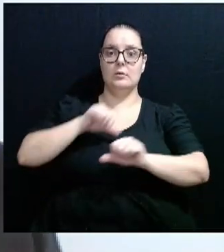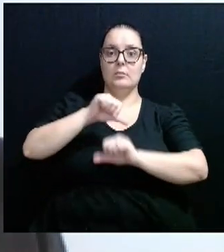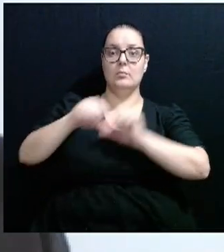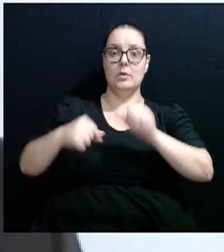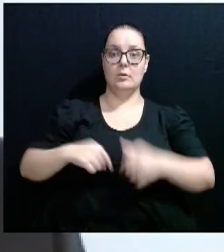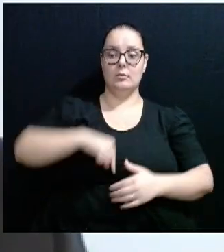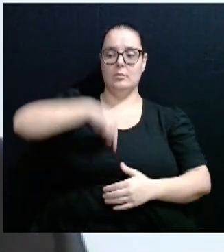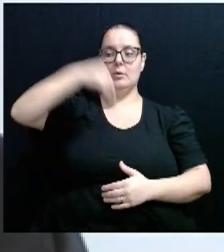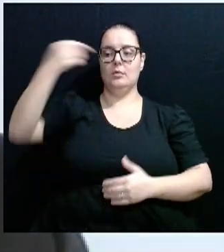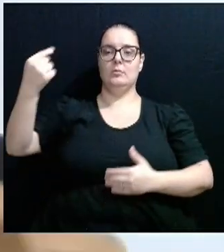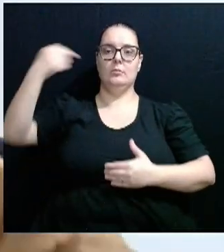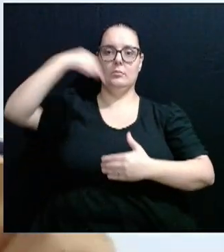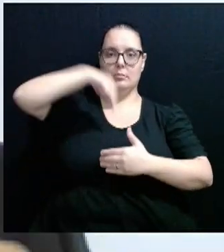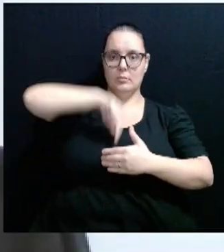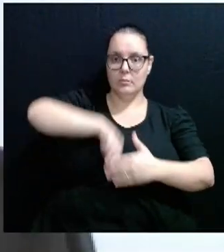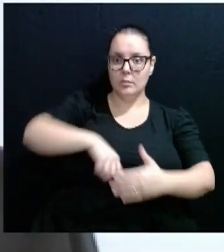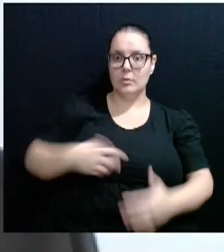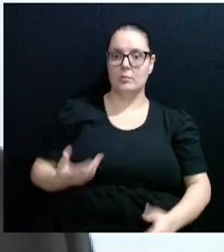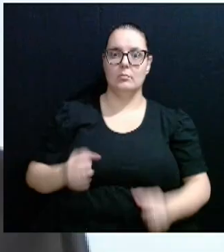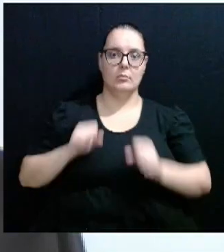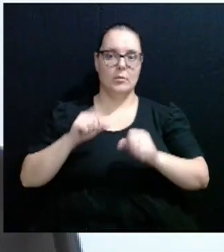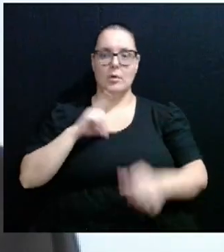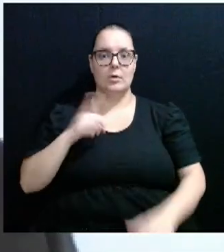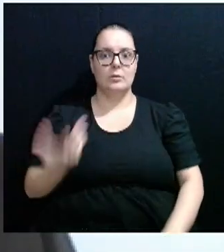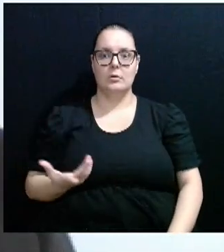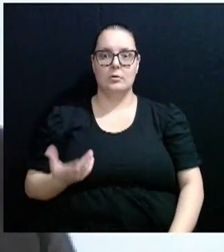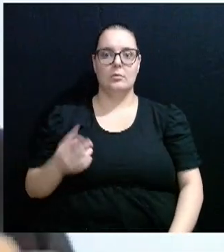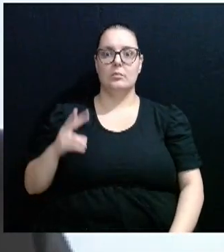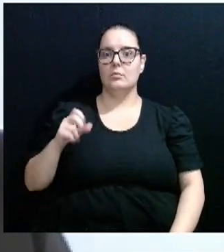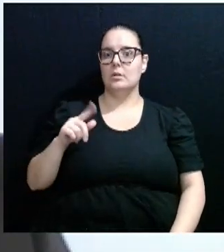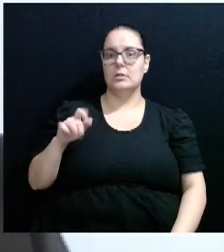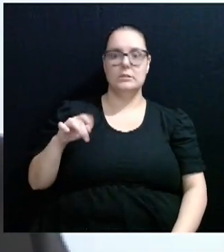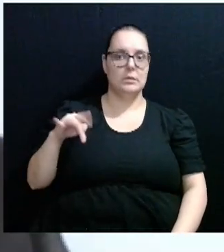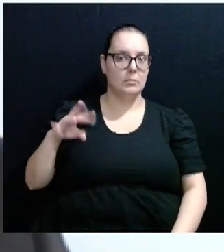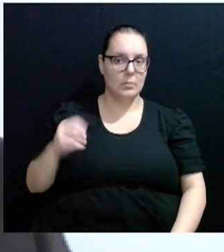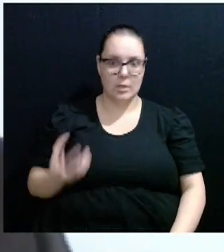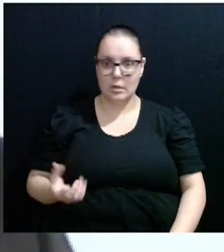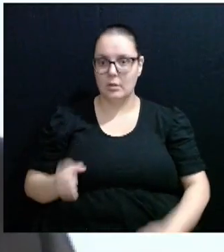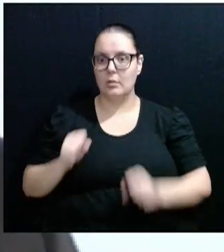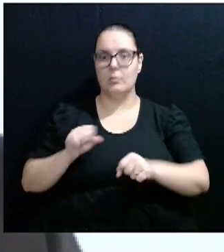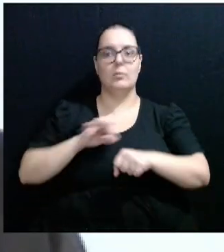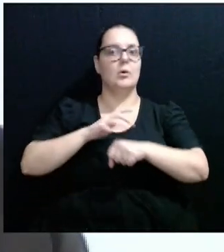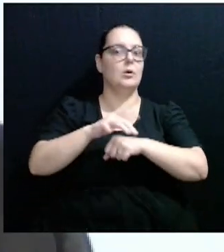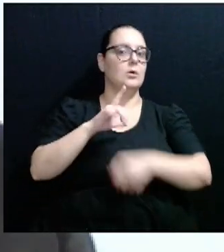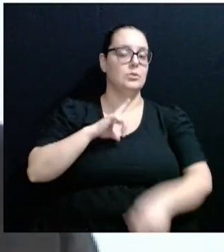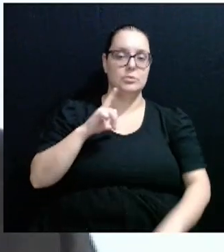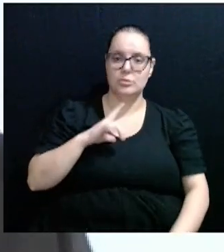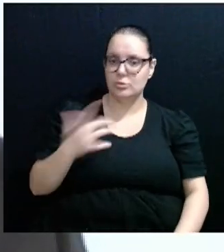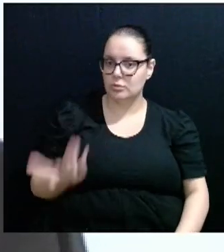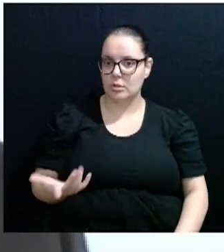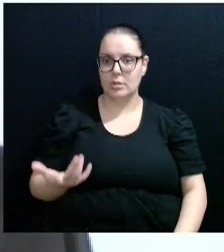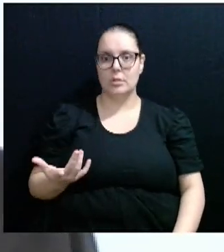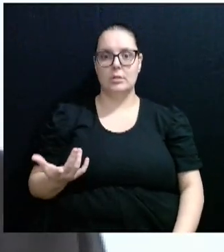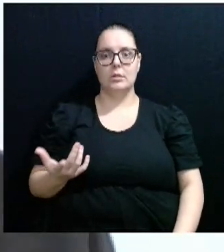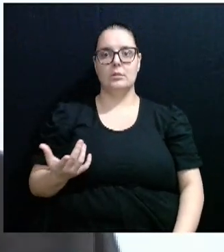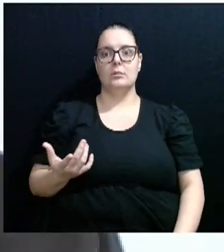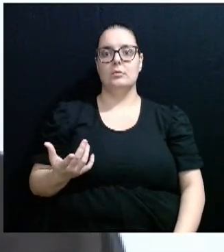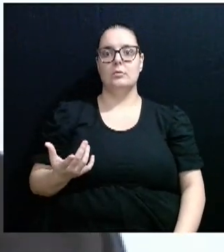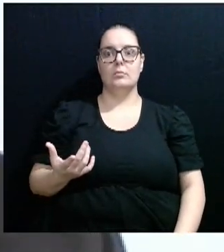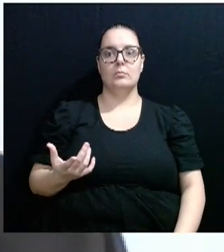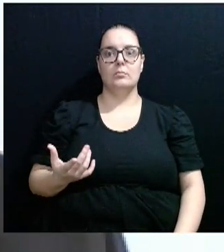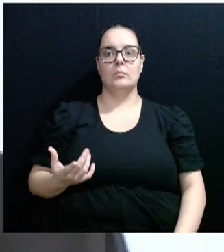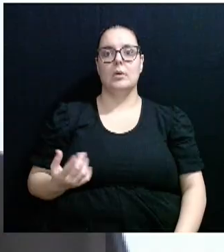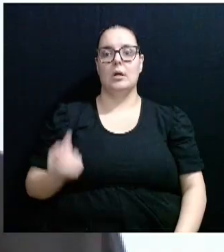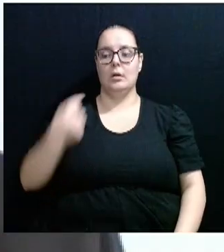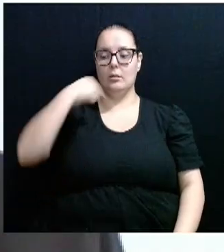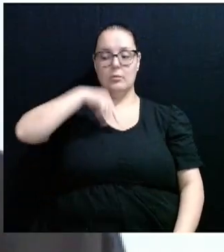ter um vazamento, você pode ter uma infecção, você pode ter colocar aquela sonda